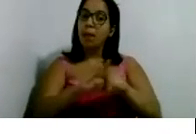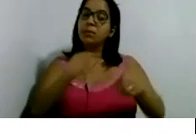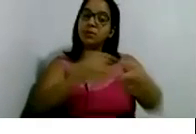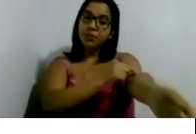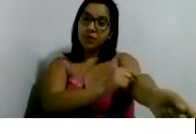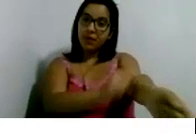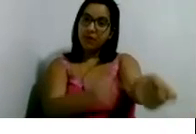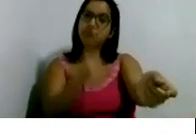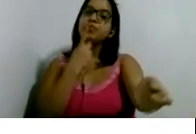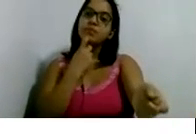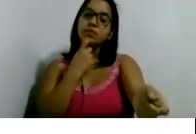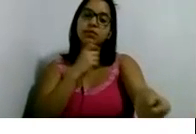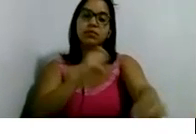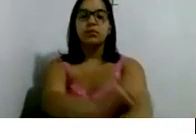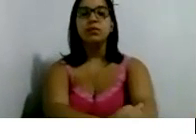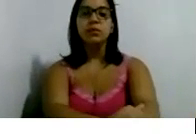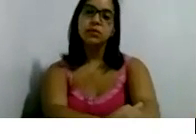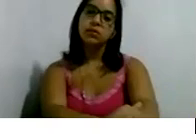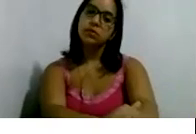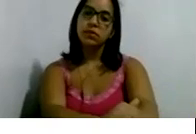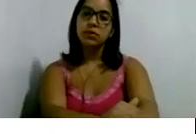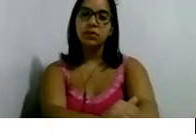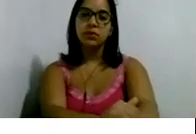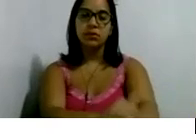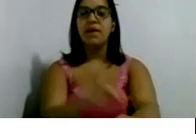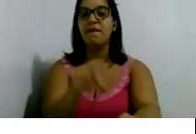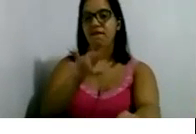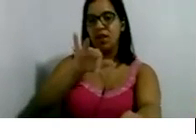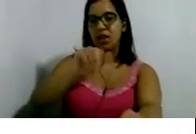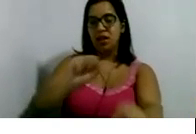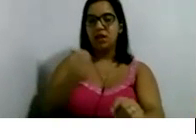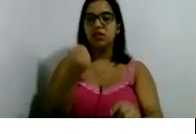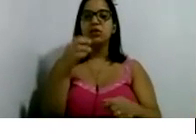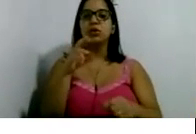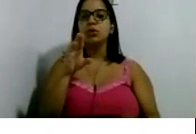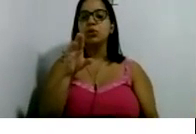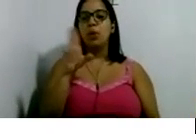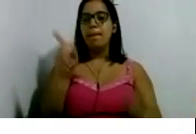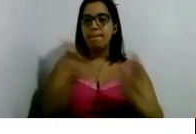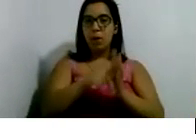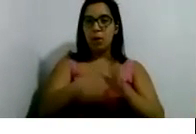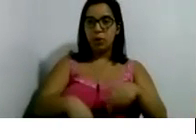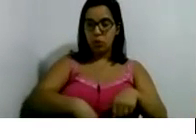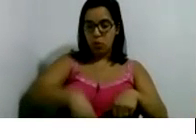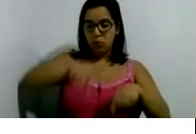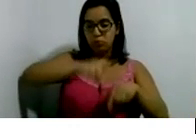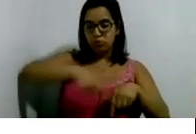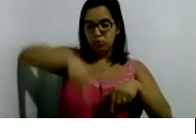de vaso sanguíneo das artérias e das veias umbilicais.